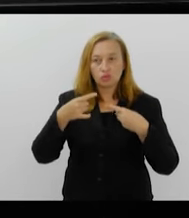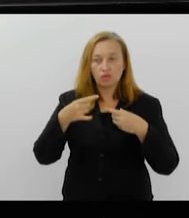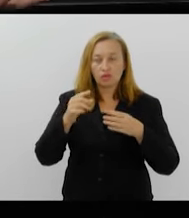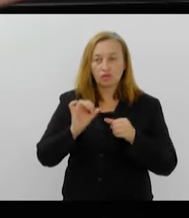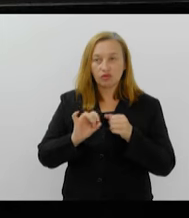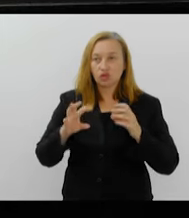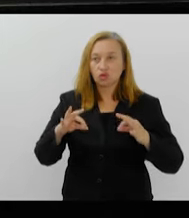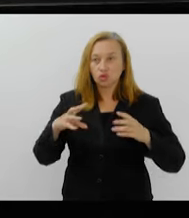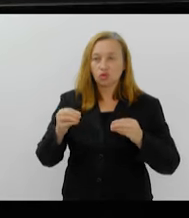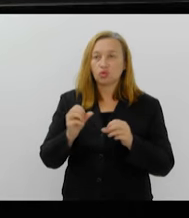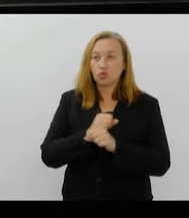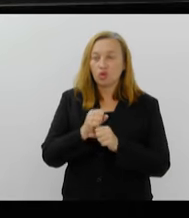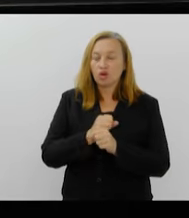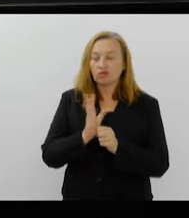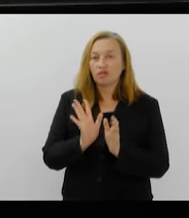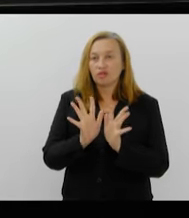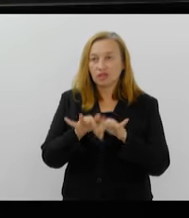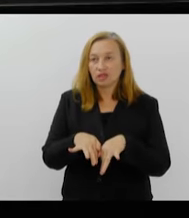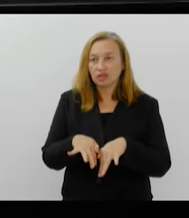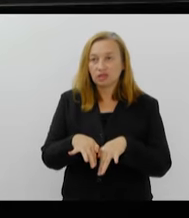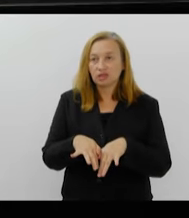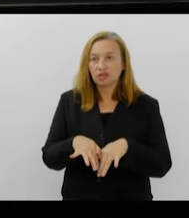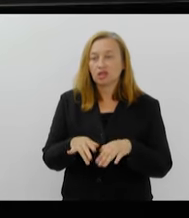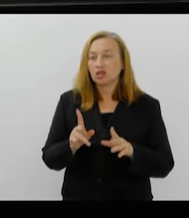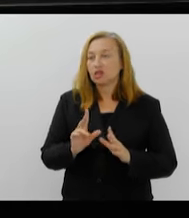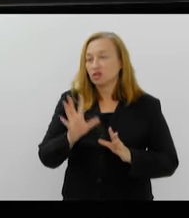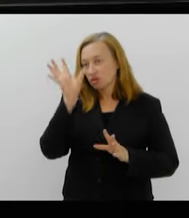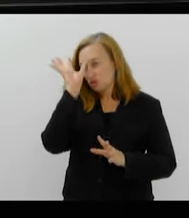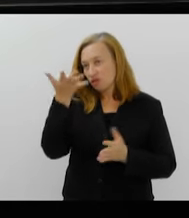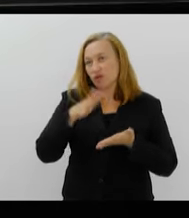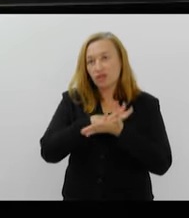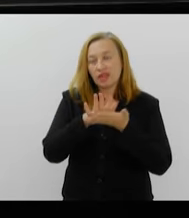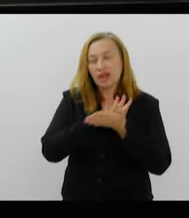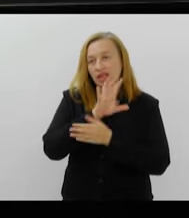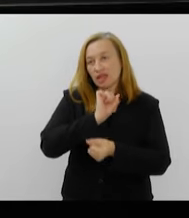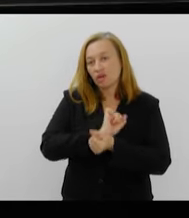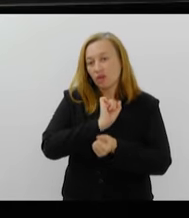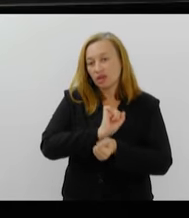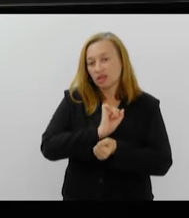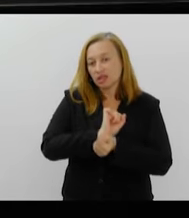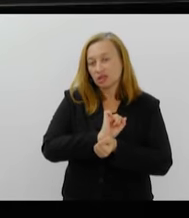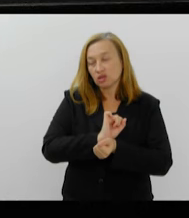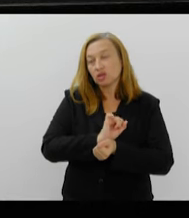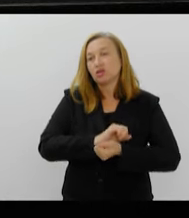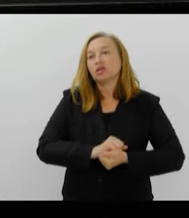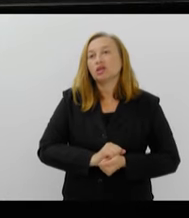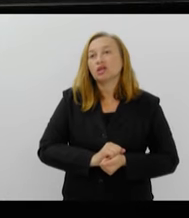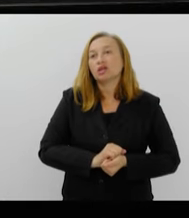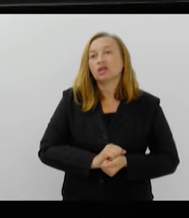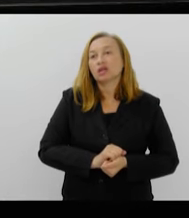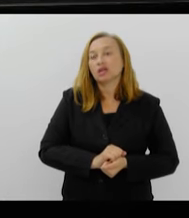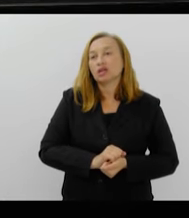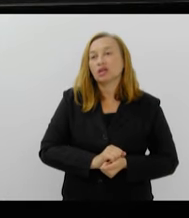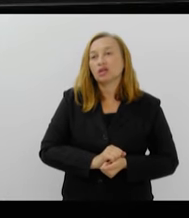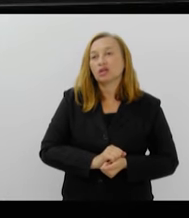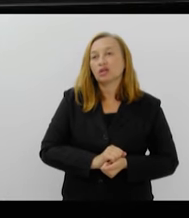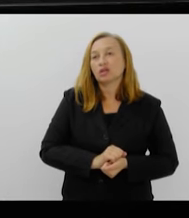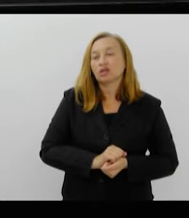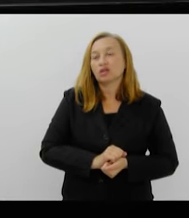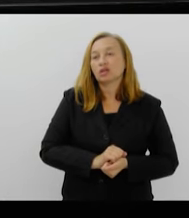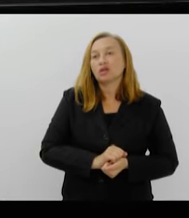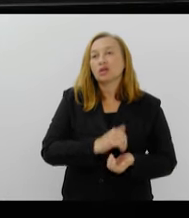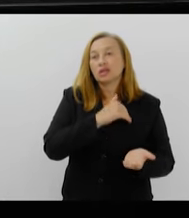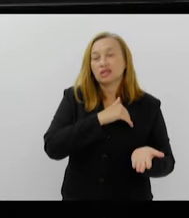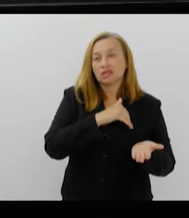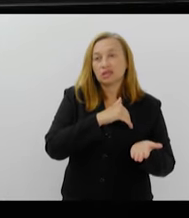entanto, um ano já se foi e a situação ainda não foi resolvida. A gente está aguardando a posição tanto do, a posição tanto do